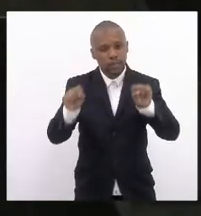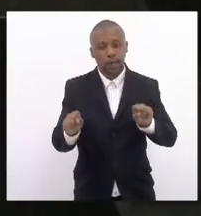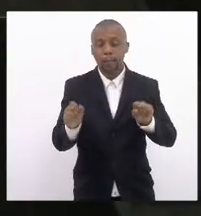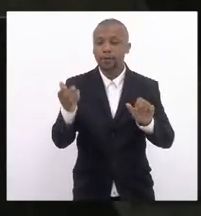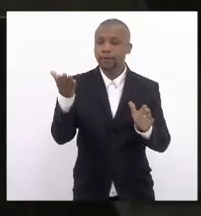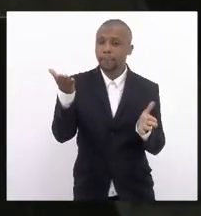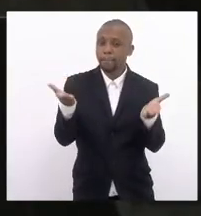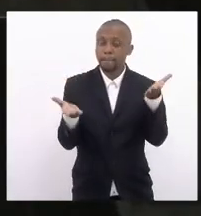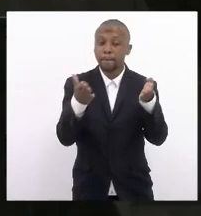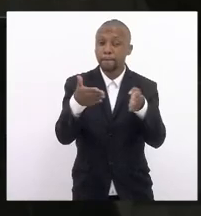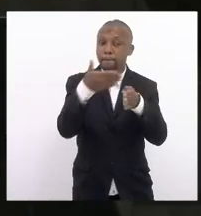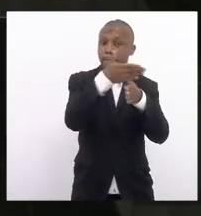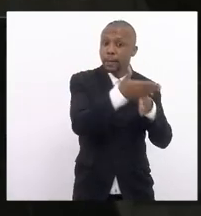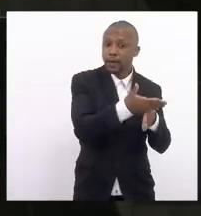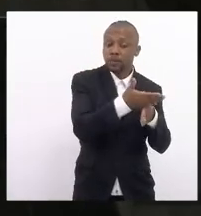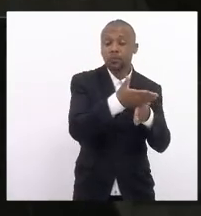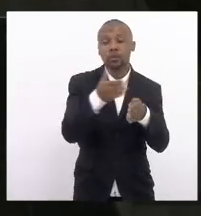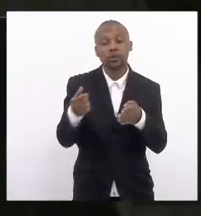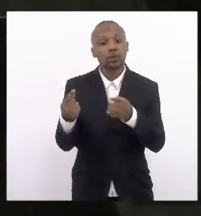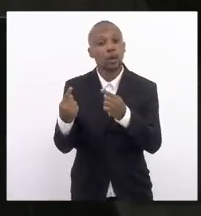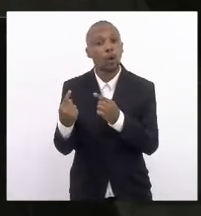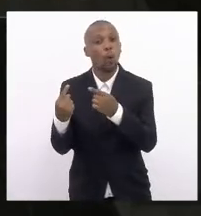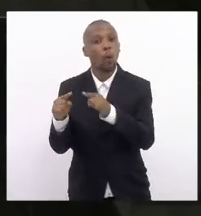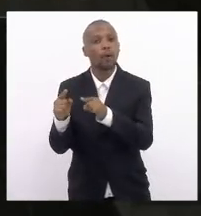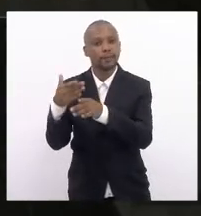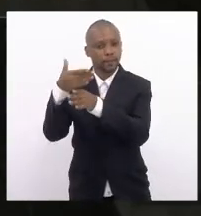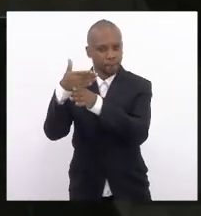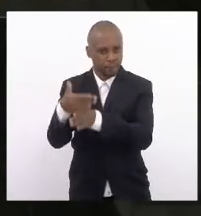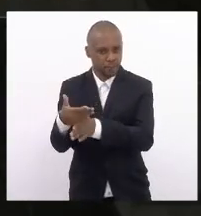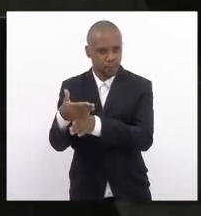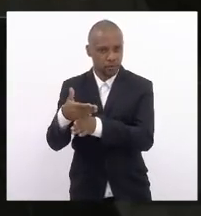contrapesos, teria três poderes: